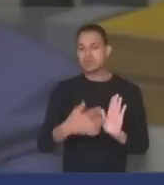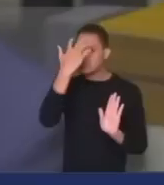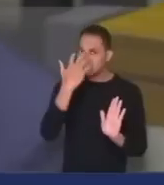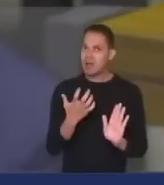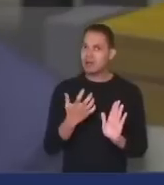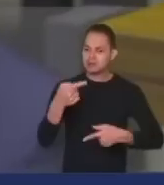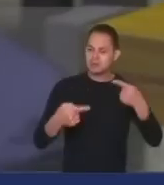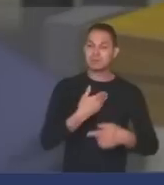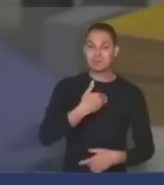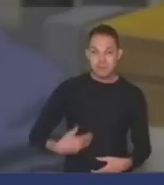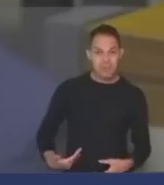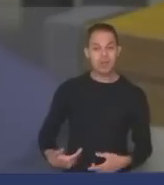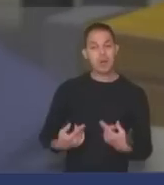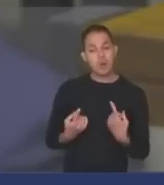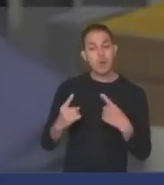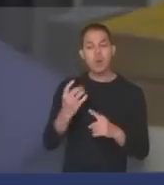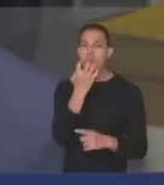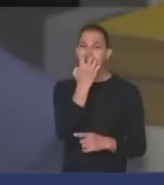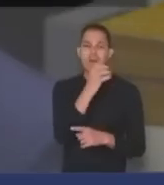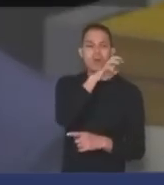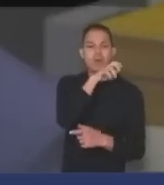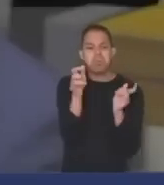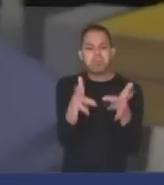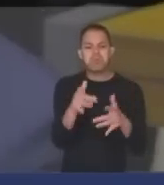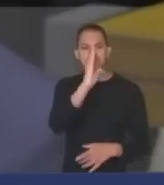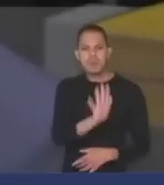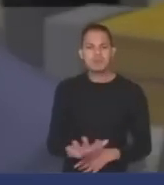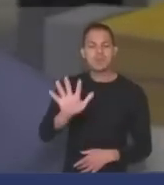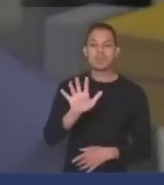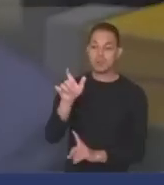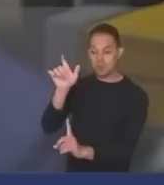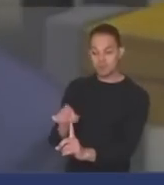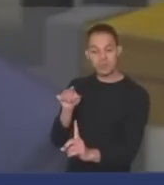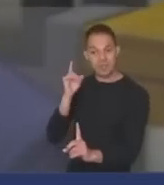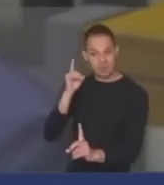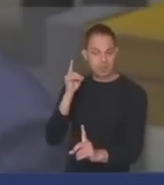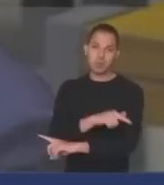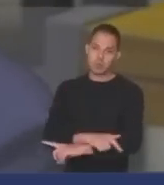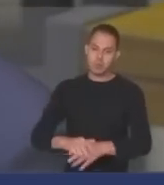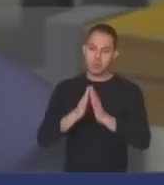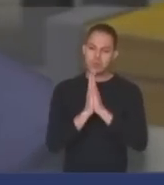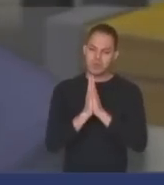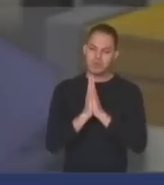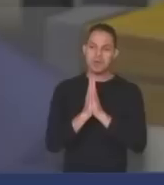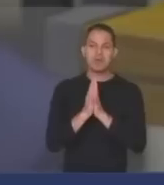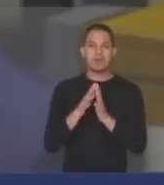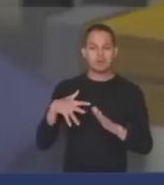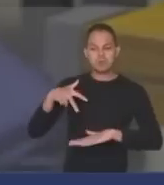política pública contra os animais abandonados por todo lado. Então que o deputado... Por gentileza, quando for se tratar